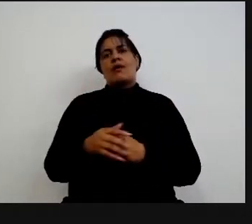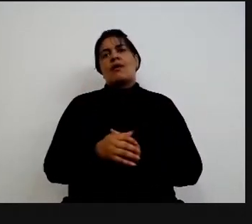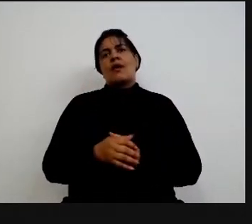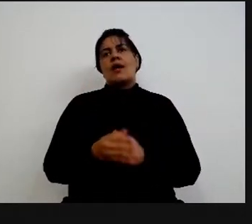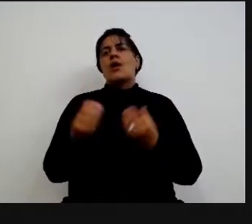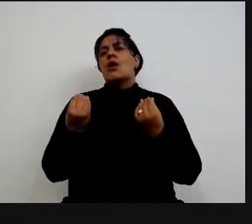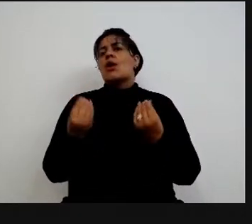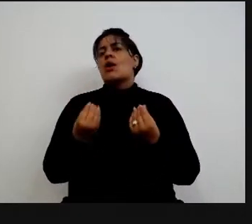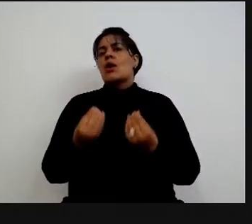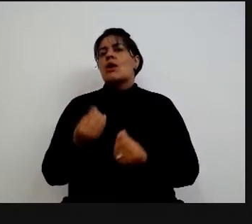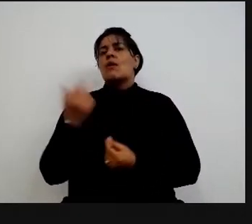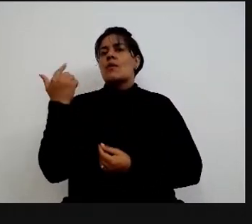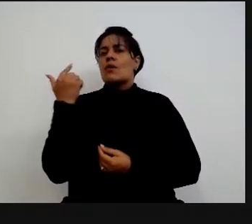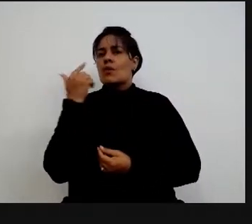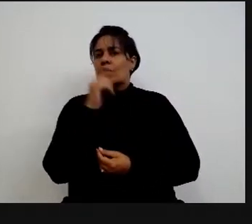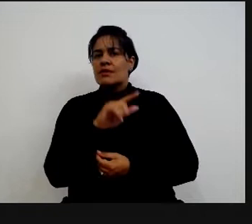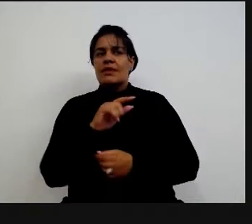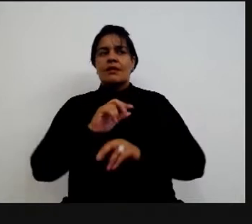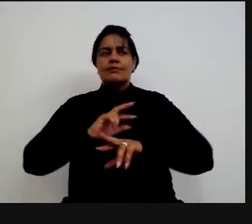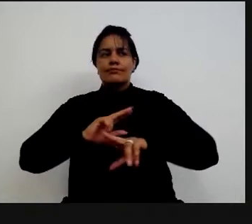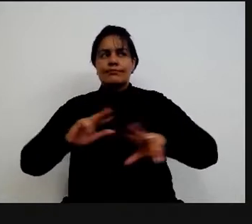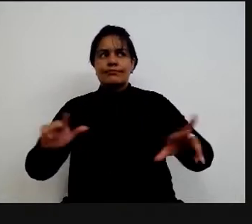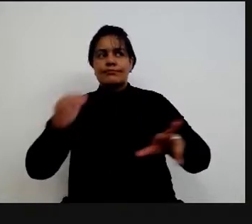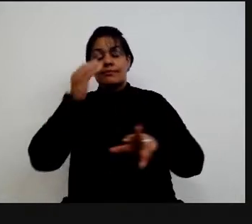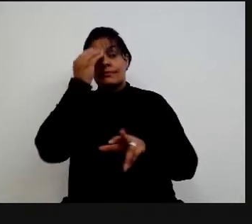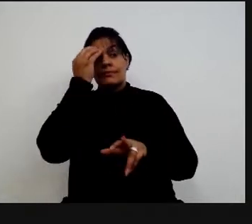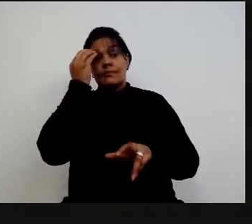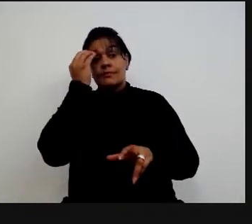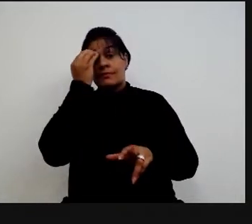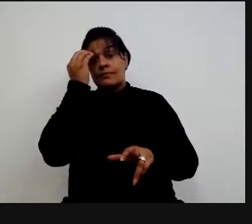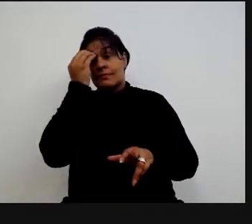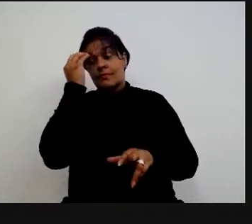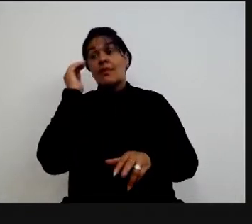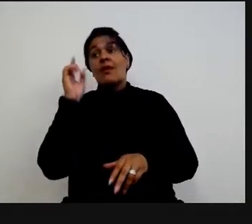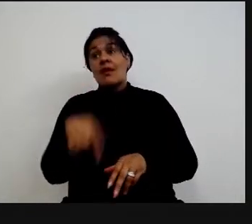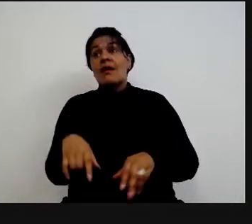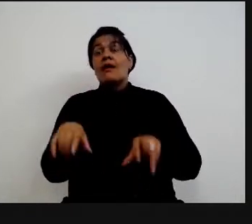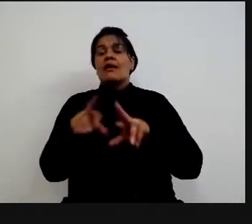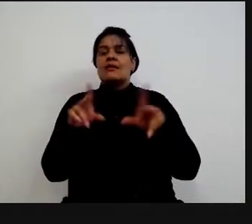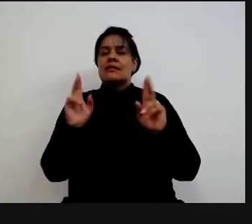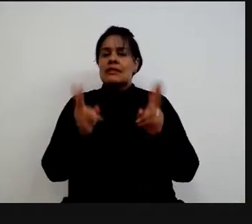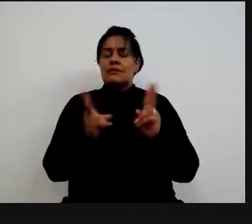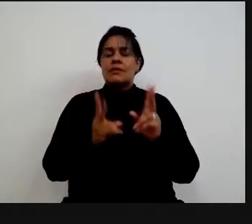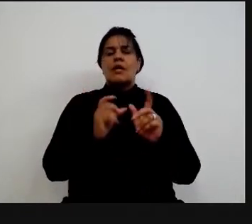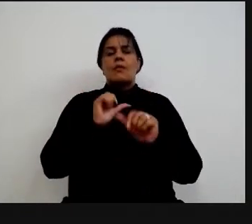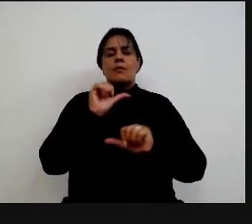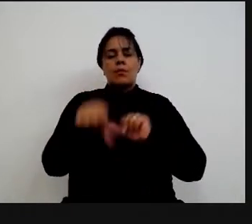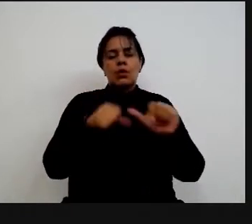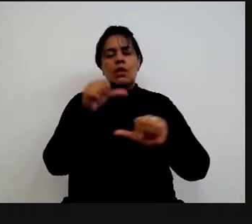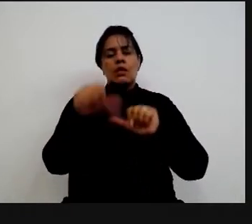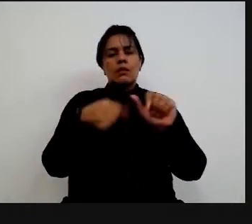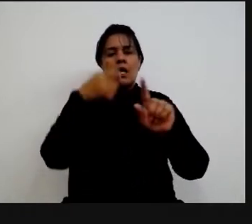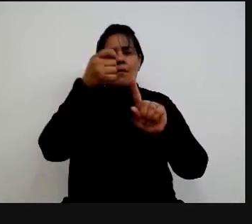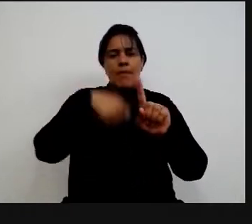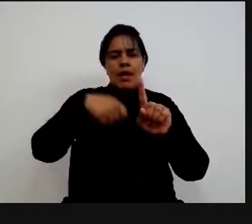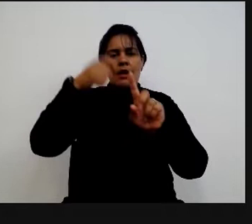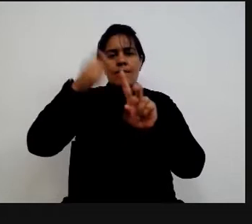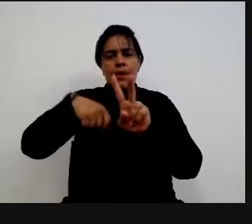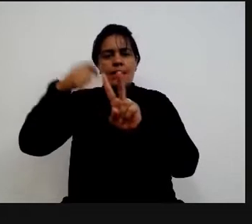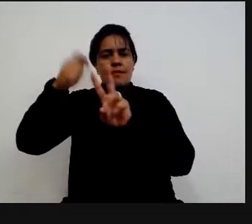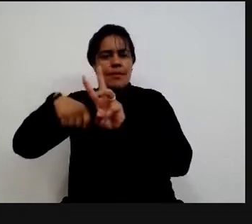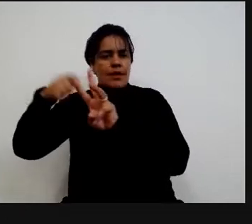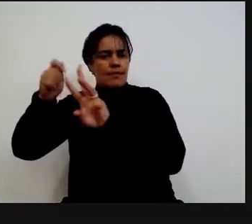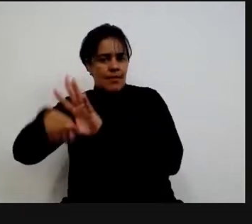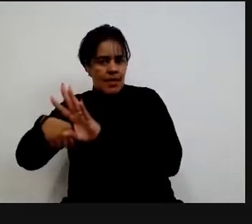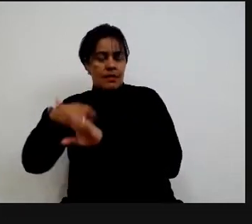digital, com tantas mudanças. As mudanças não ocorrem mais de um ano para o outro, elas ocorrem de mês a mês, elas ocorrem de forma